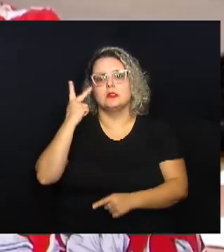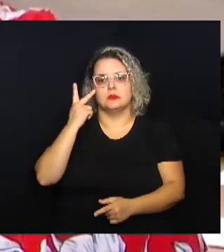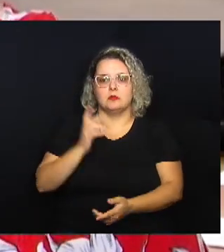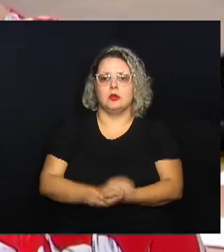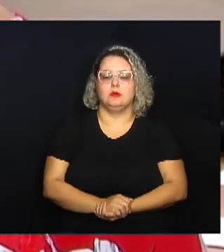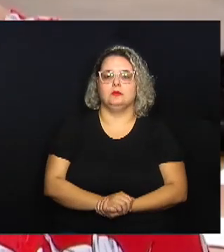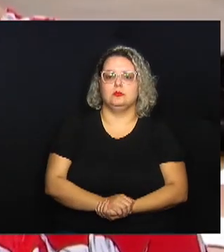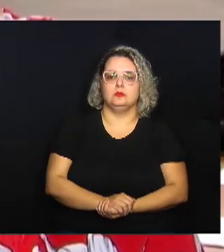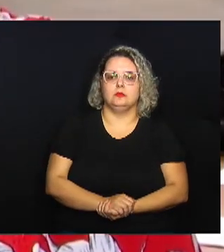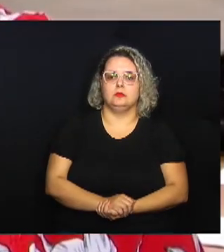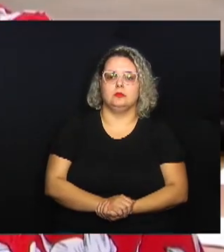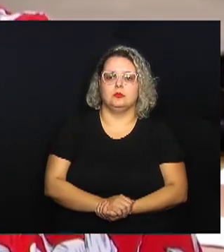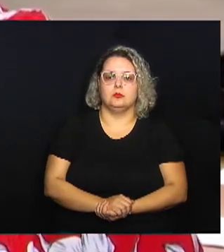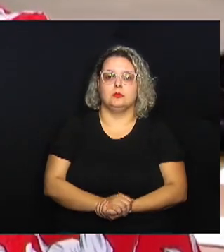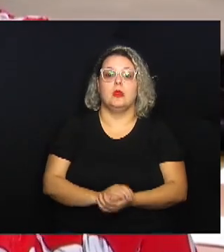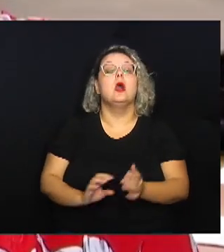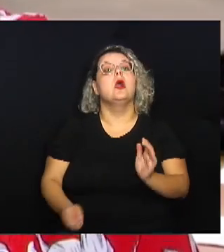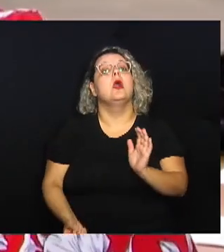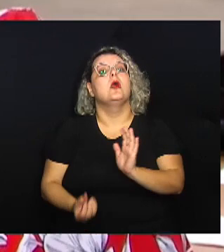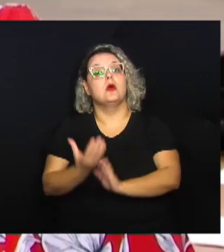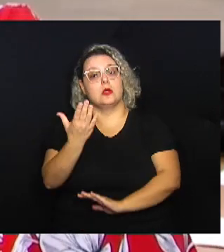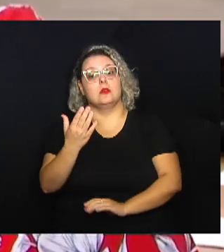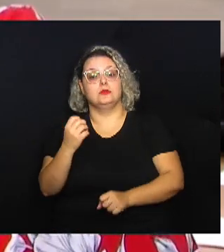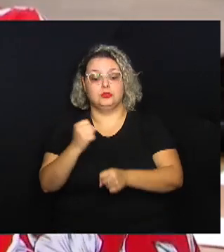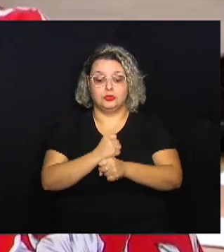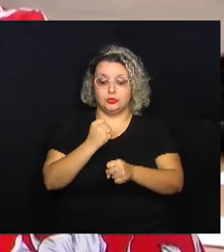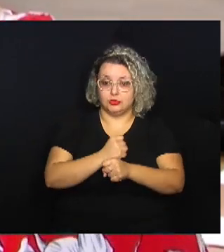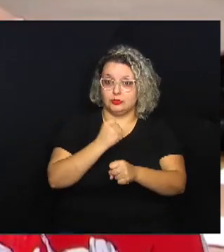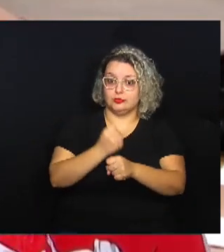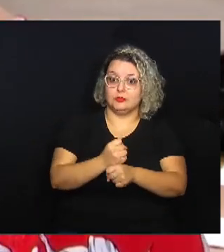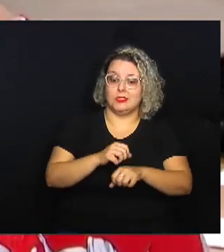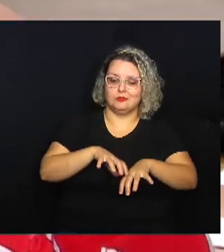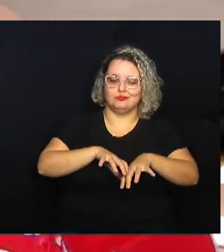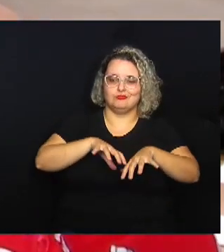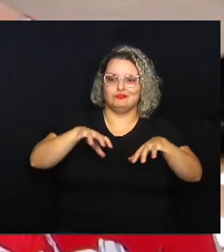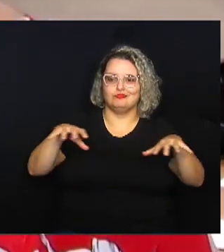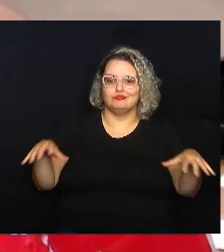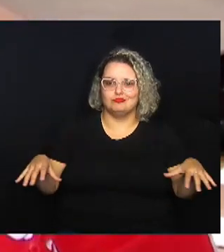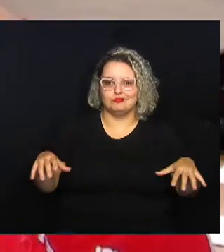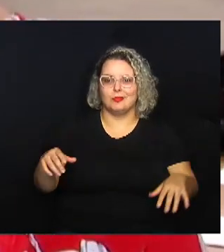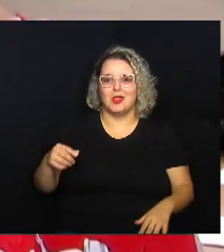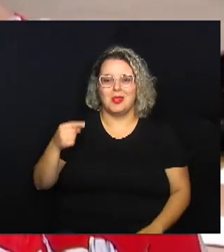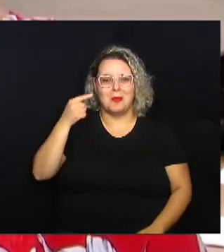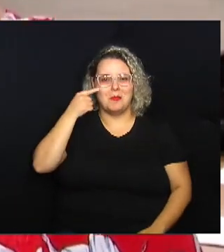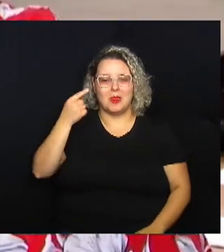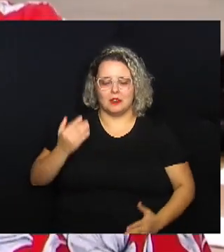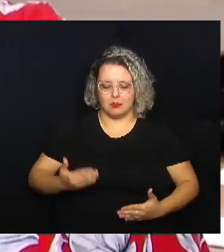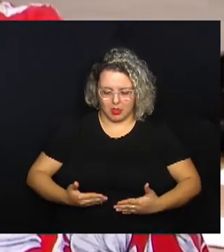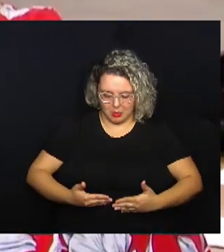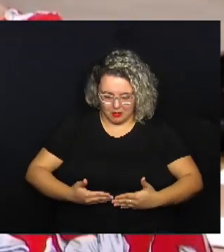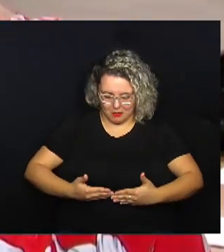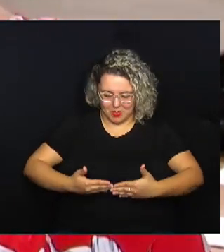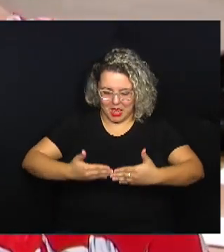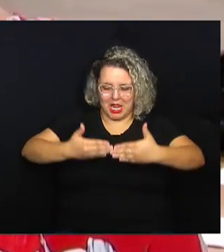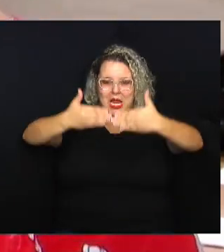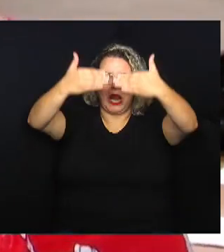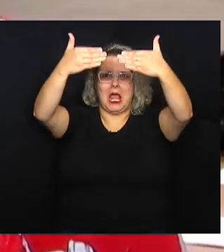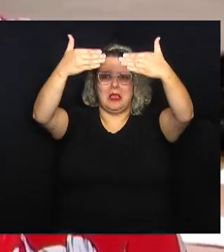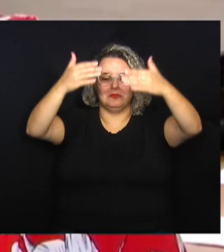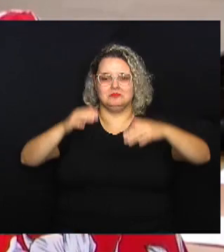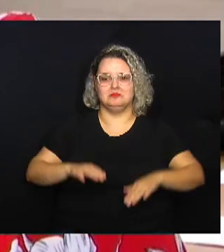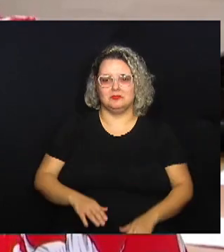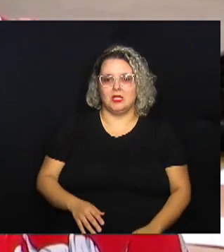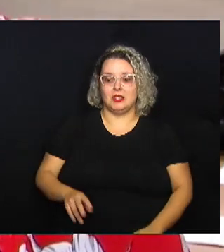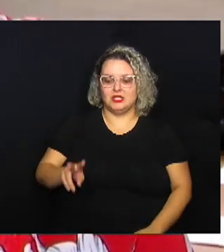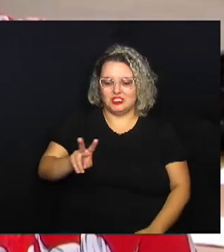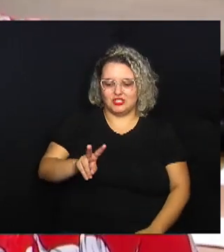com a realização dessa obra você vai segregar mais ainda você imagine dois paredões enorme gigantesco que vai vir de Vinhedo